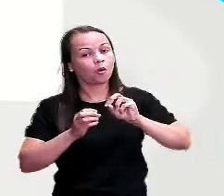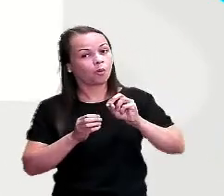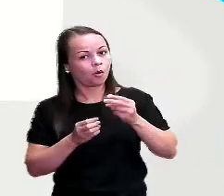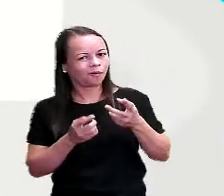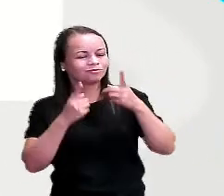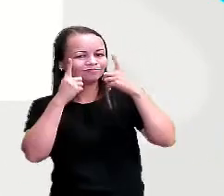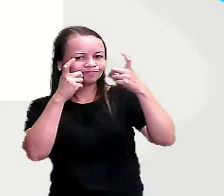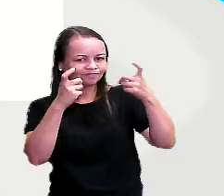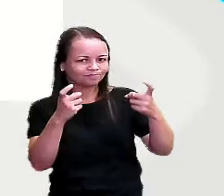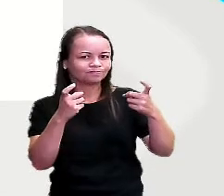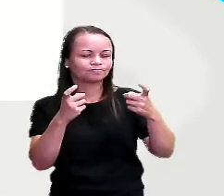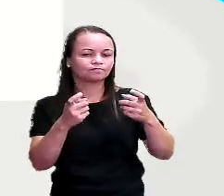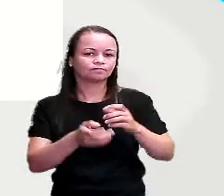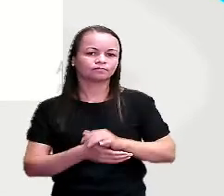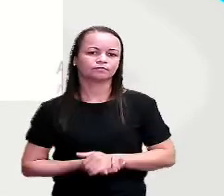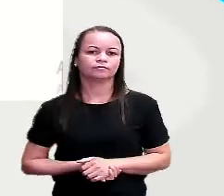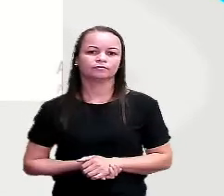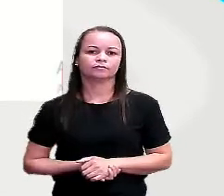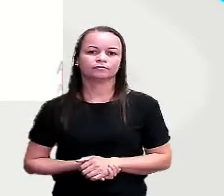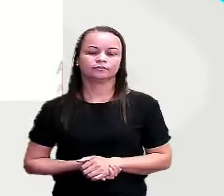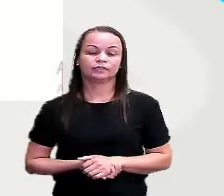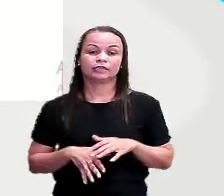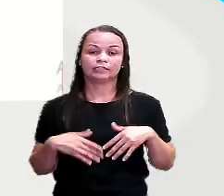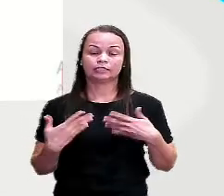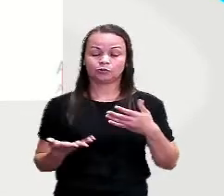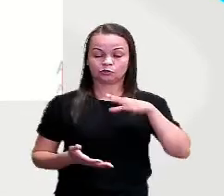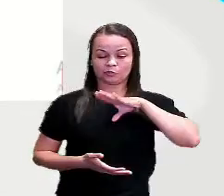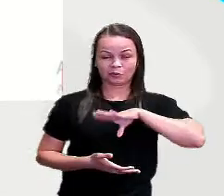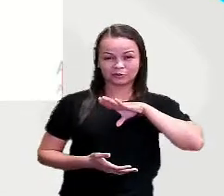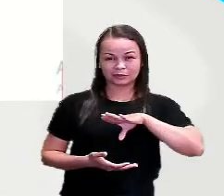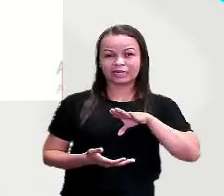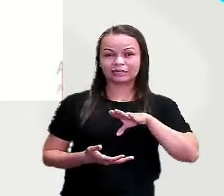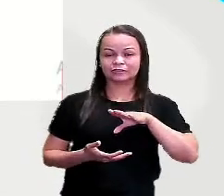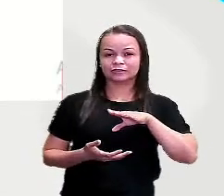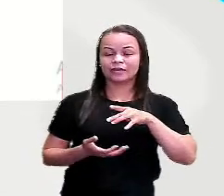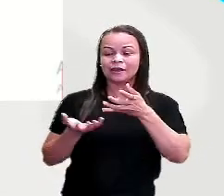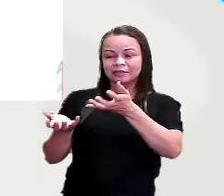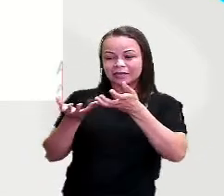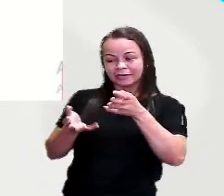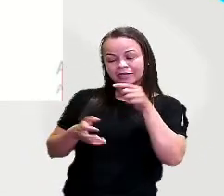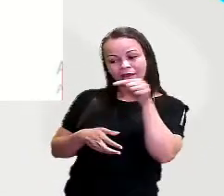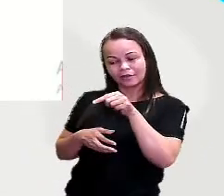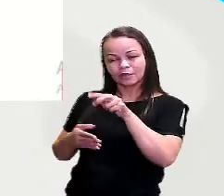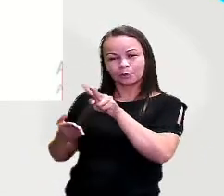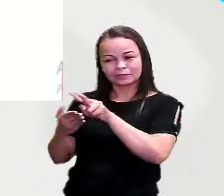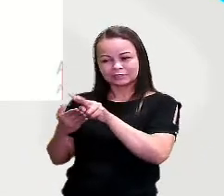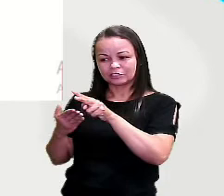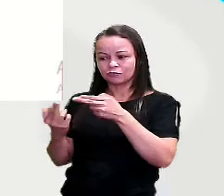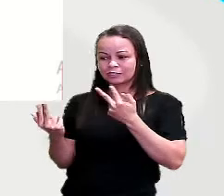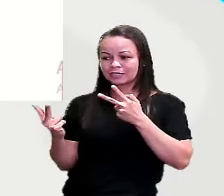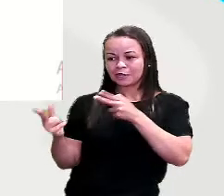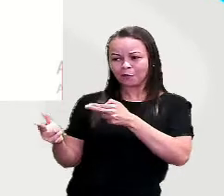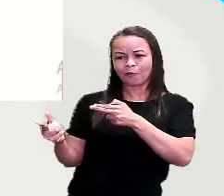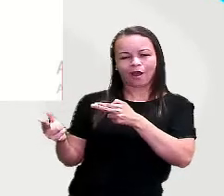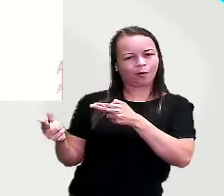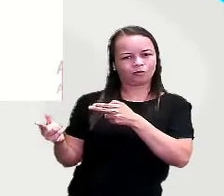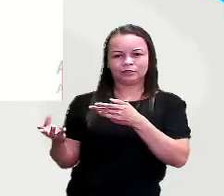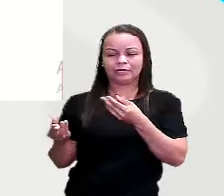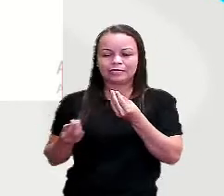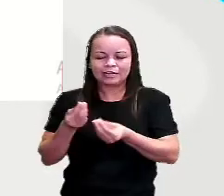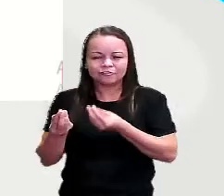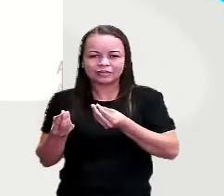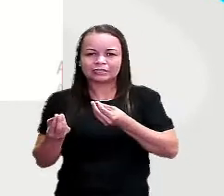Ou seja, os portugueses, eles queriam que os índios fossem iguais a eles. E eles iam fazer isso de uma